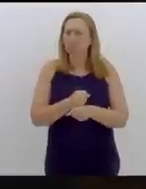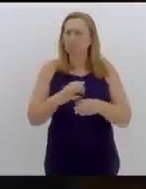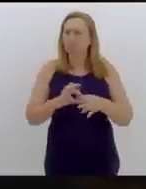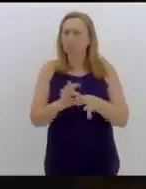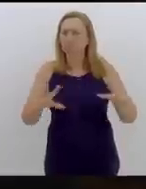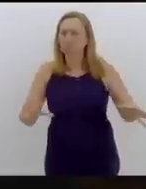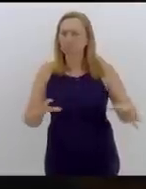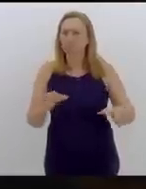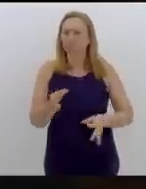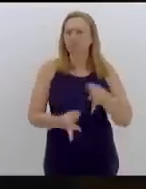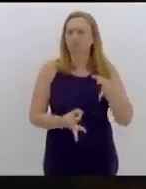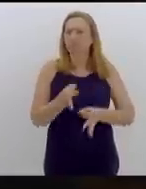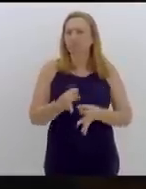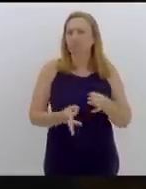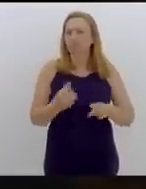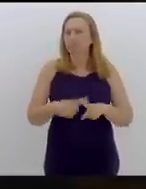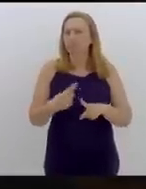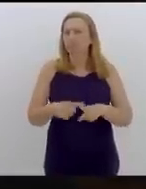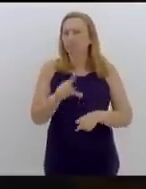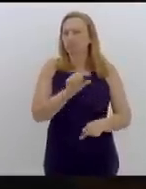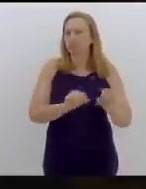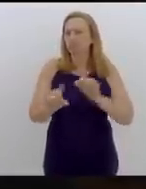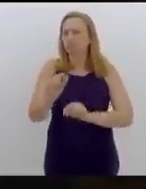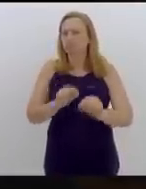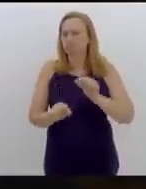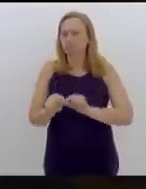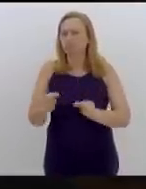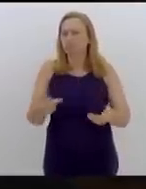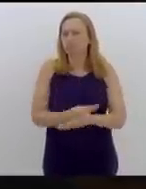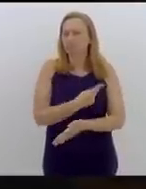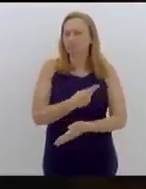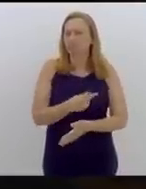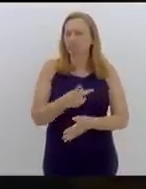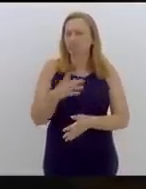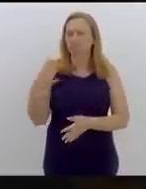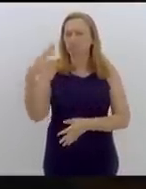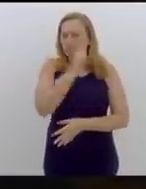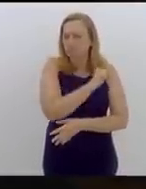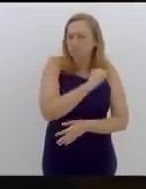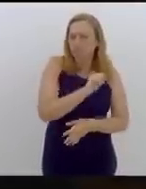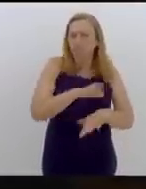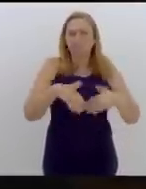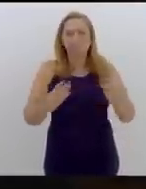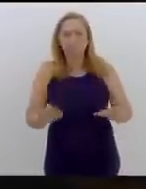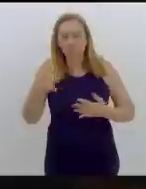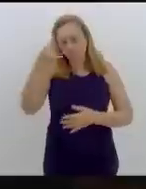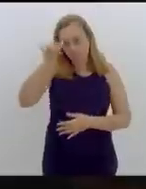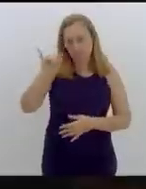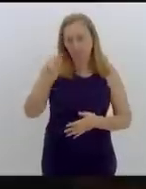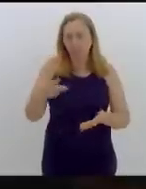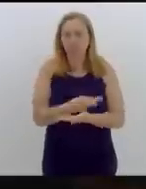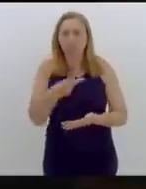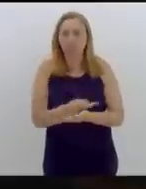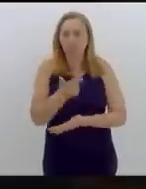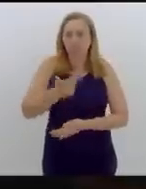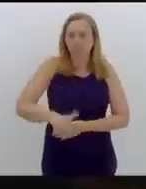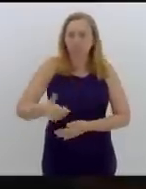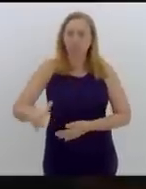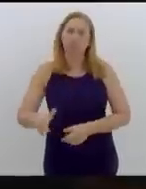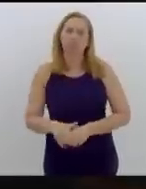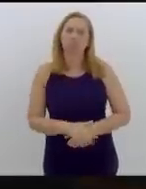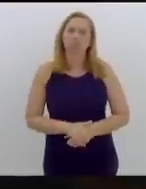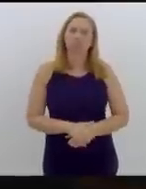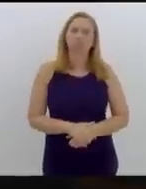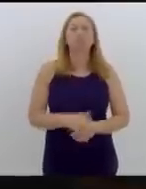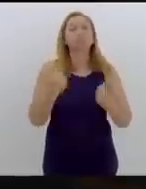na justiça porque as decisões elas ocorrem quase que em simultâneo então isso evita que os erros aconteçam efetivamente